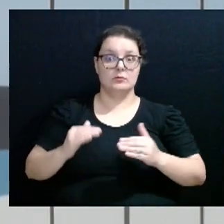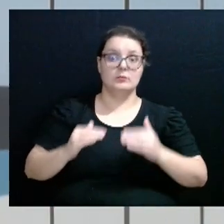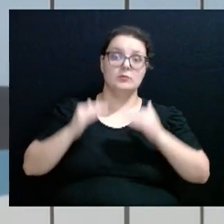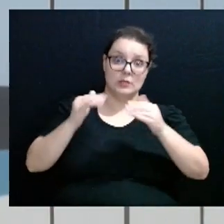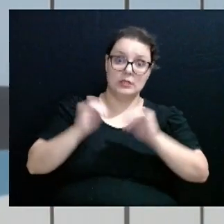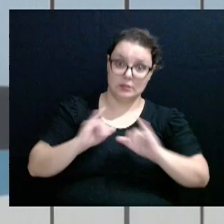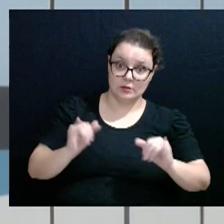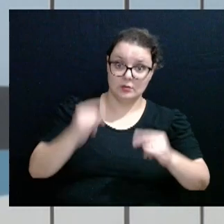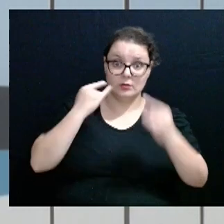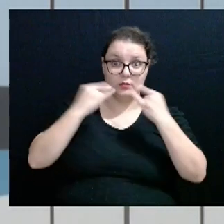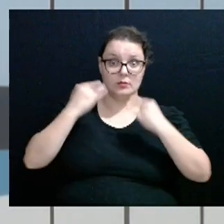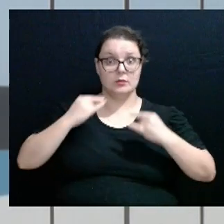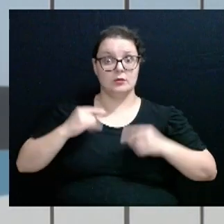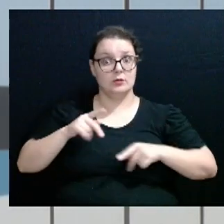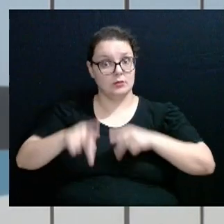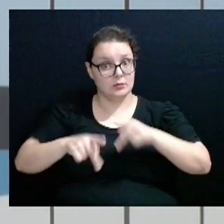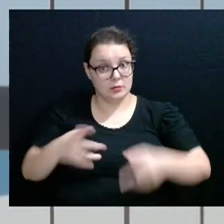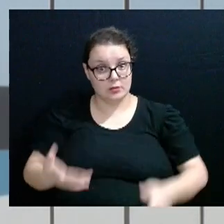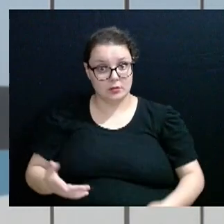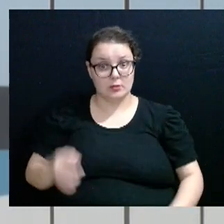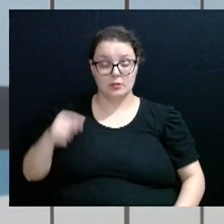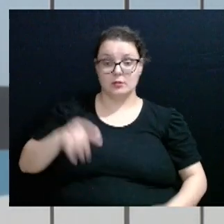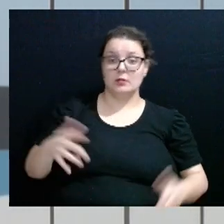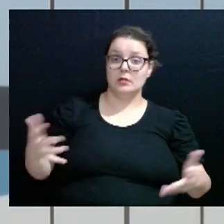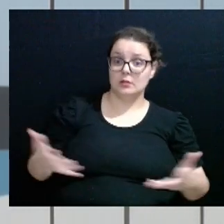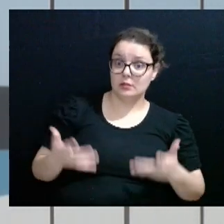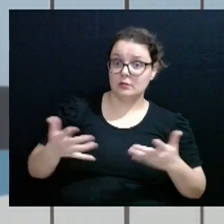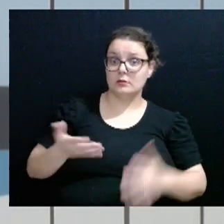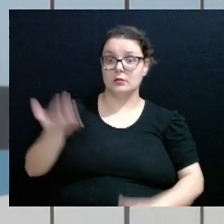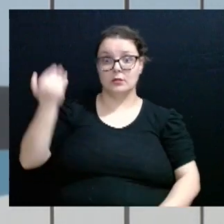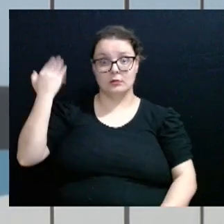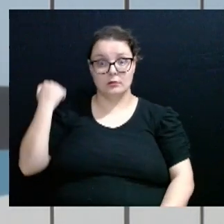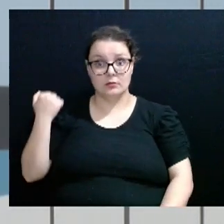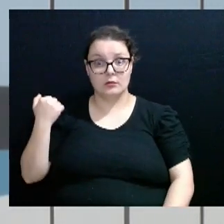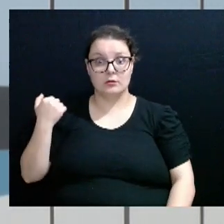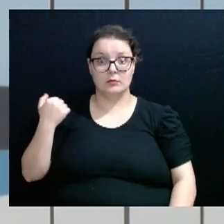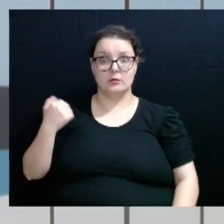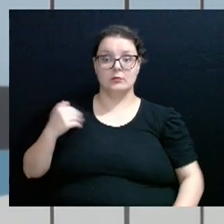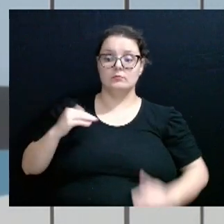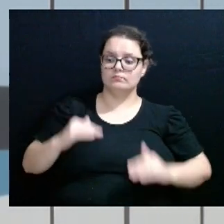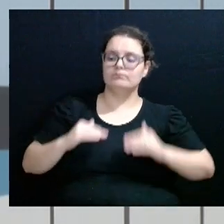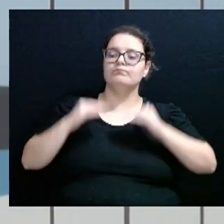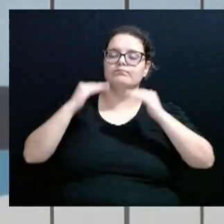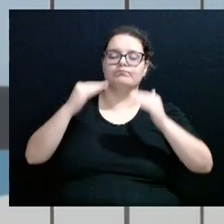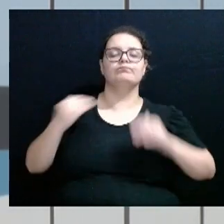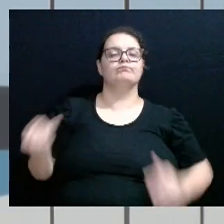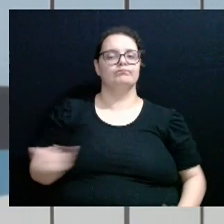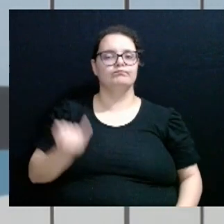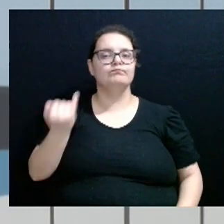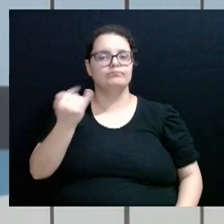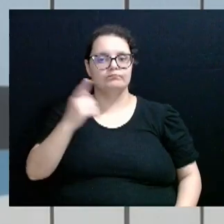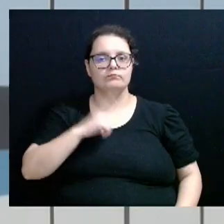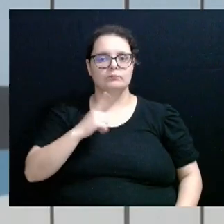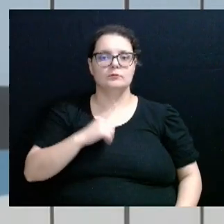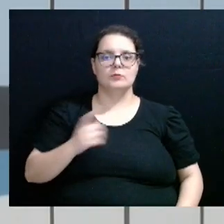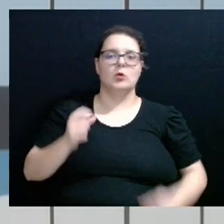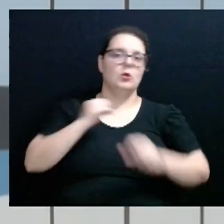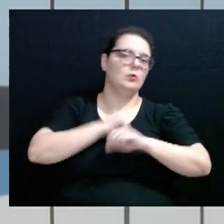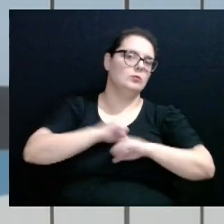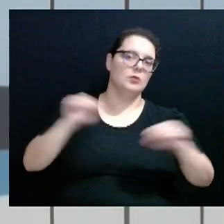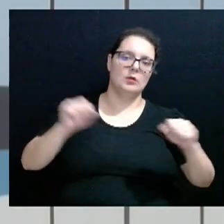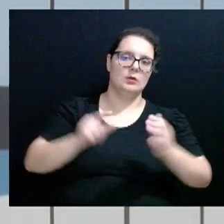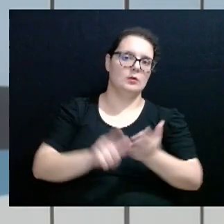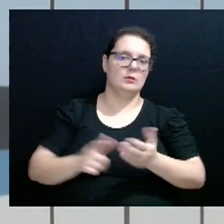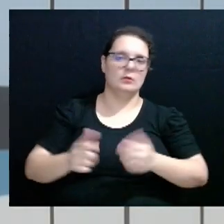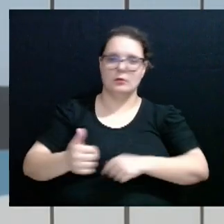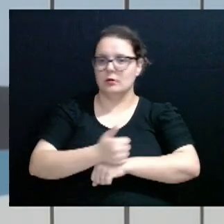público. E essa motivação, naquela época, foi preponderante, porque você teve um boom de jornais independentes